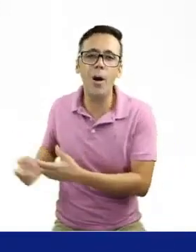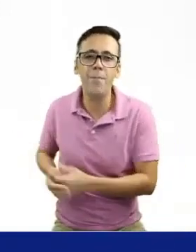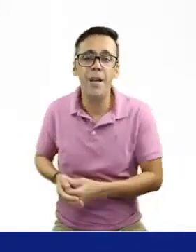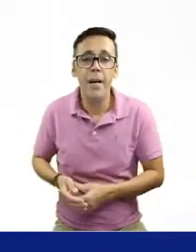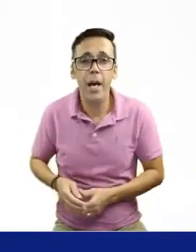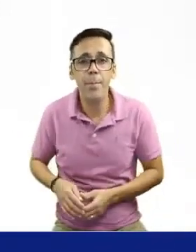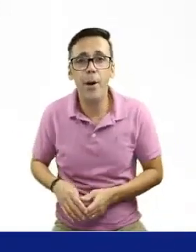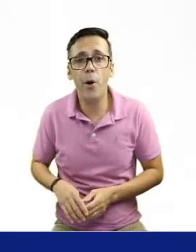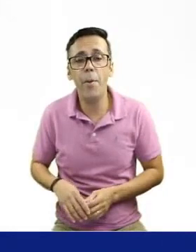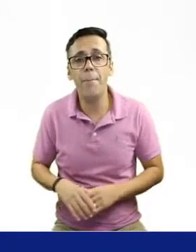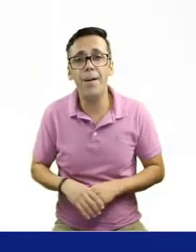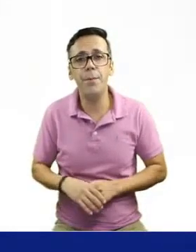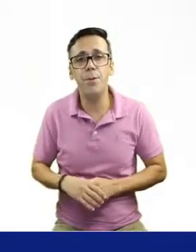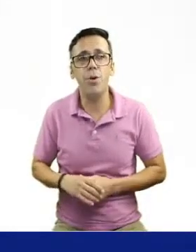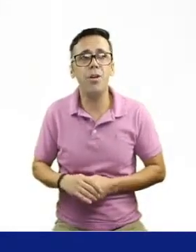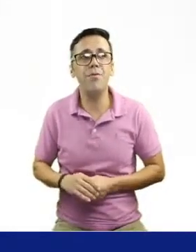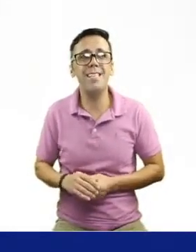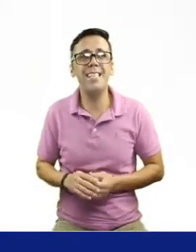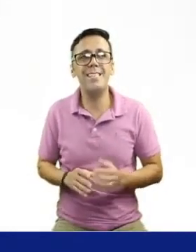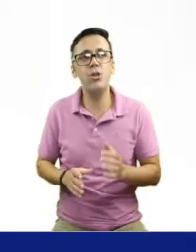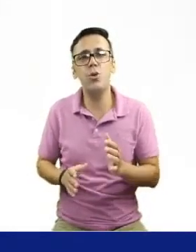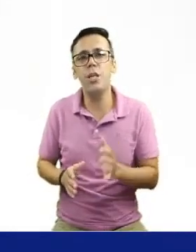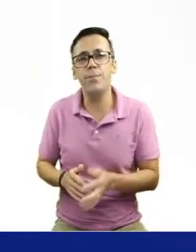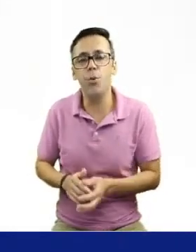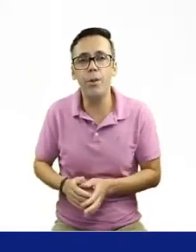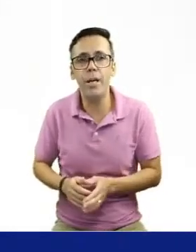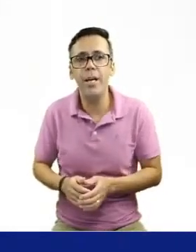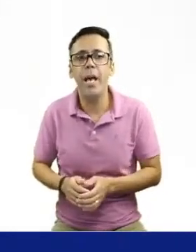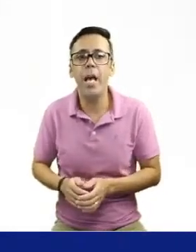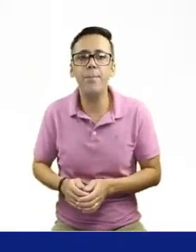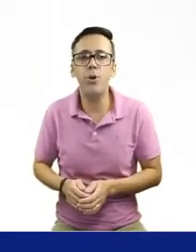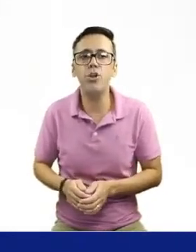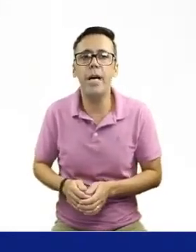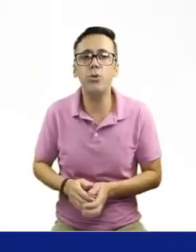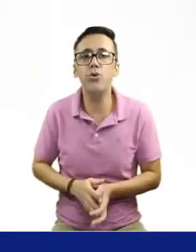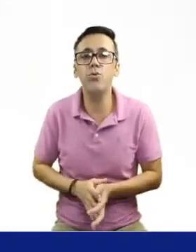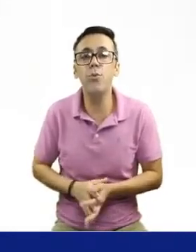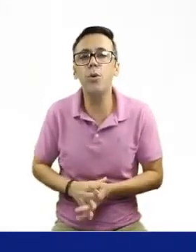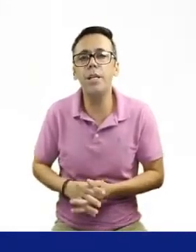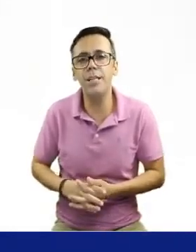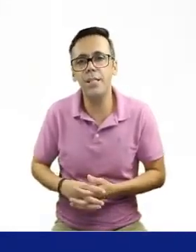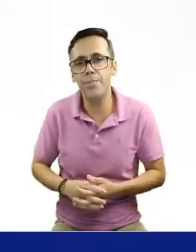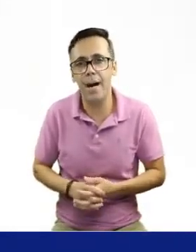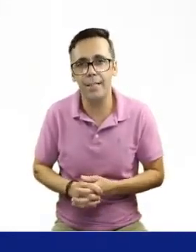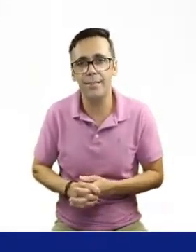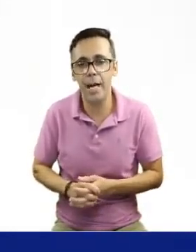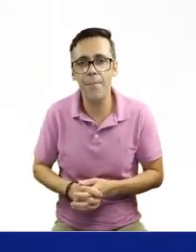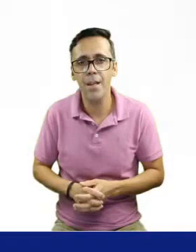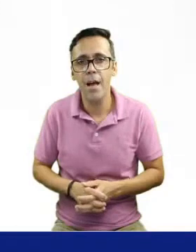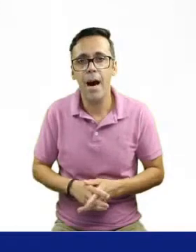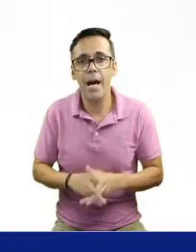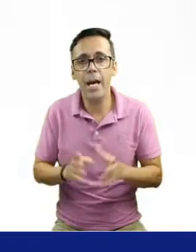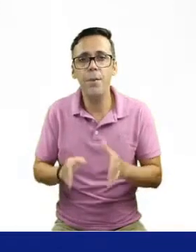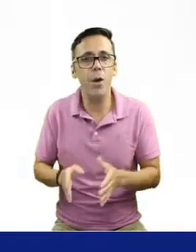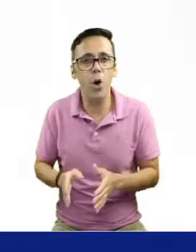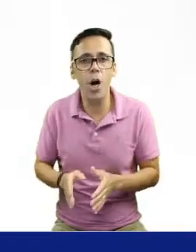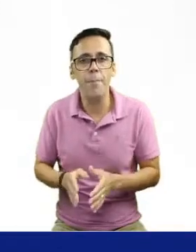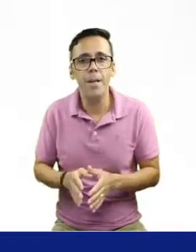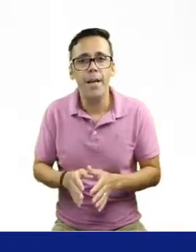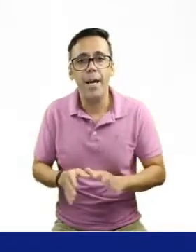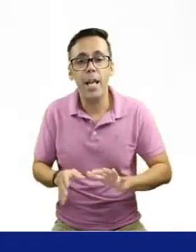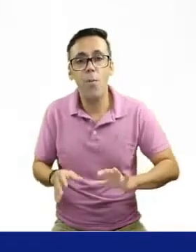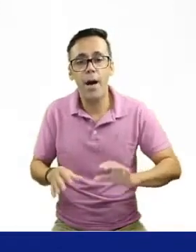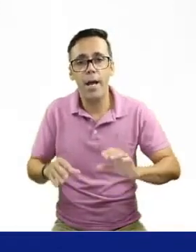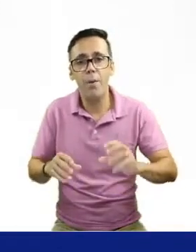RBO rpa é uma banca pessoa que faz assessoria pública em projetos municipais tá aí